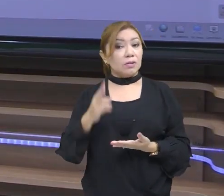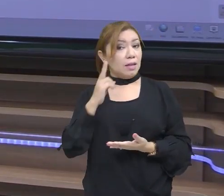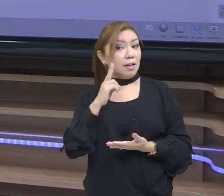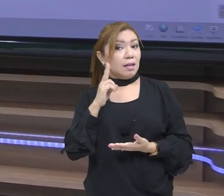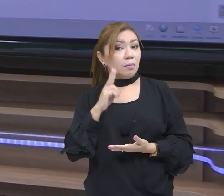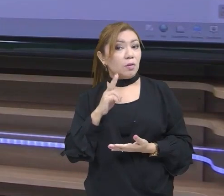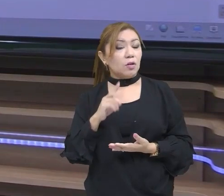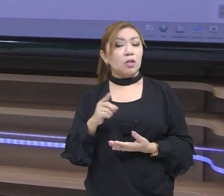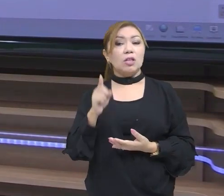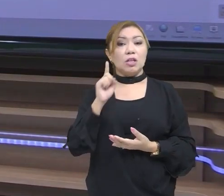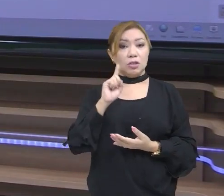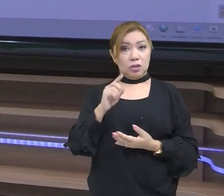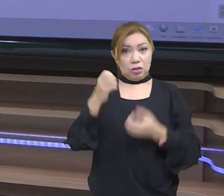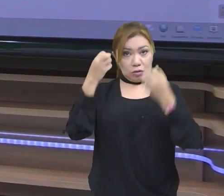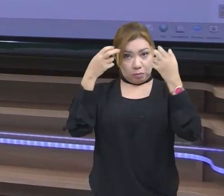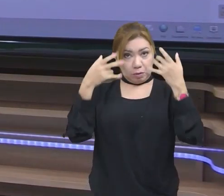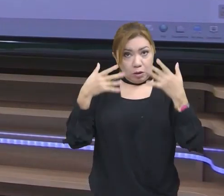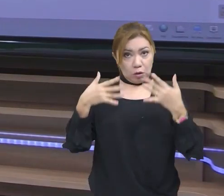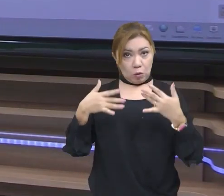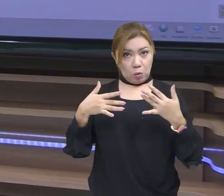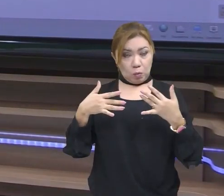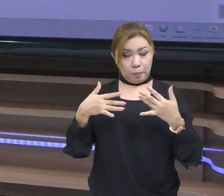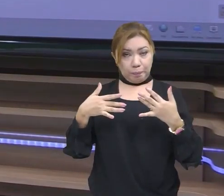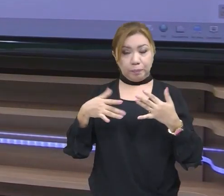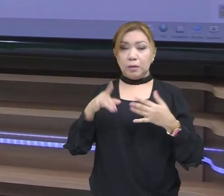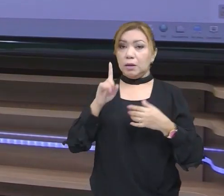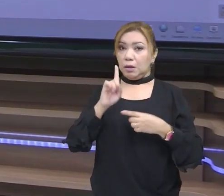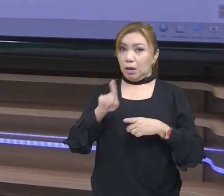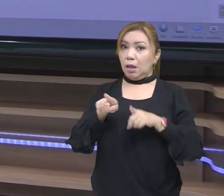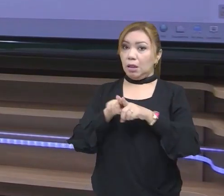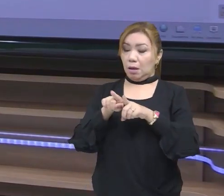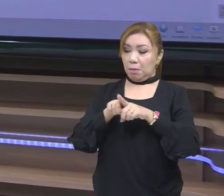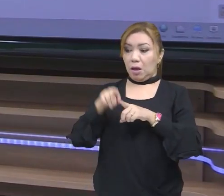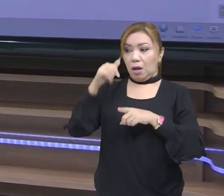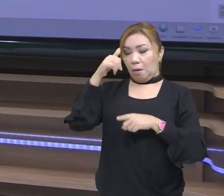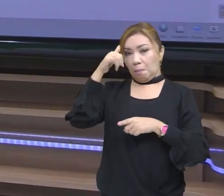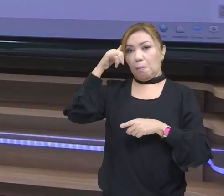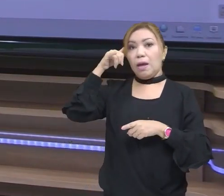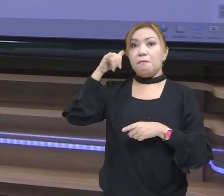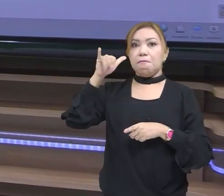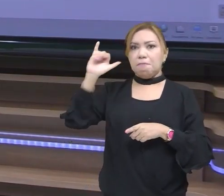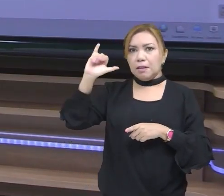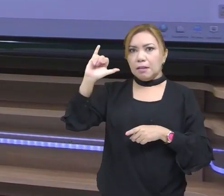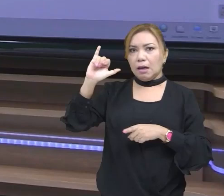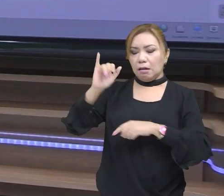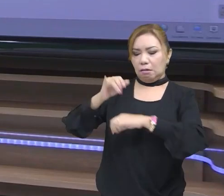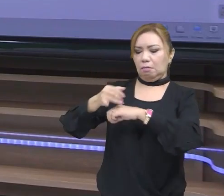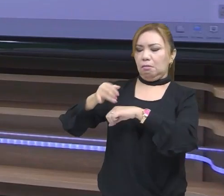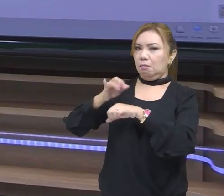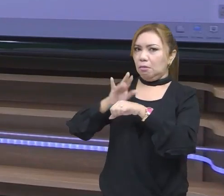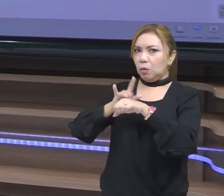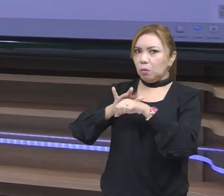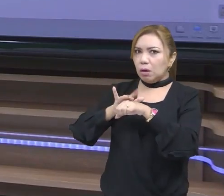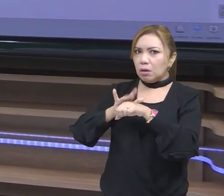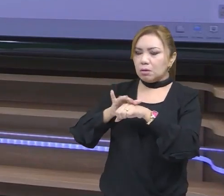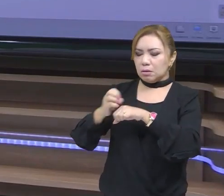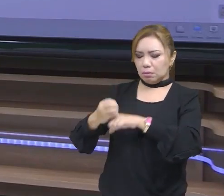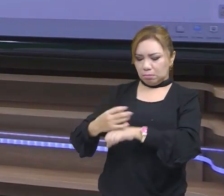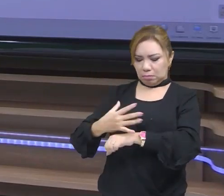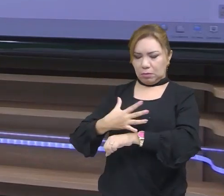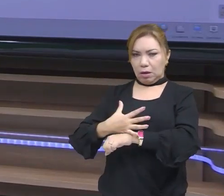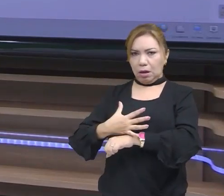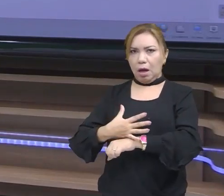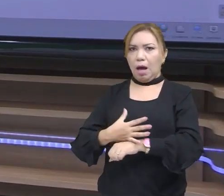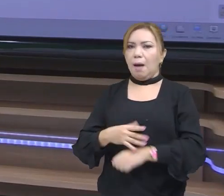sobre o sistema imunológico, que ajuda a proteger contra doenças como a vitamina C, que nós encontramos